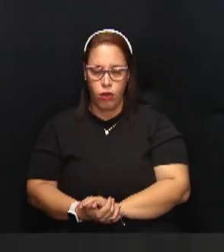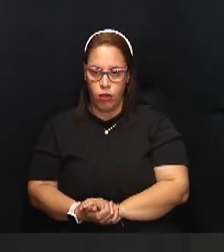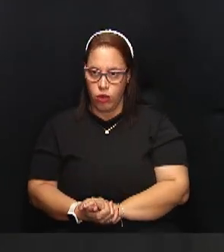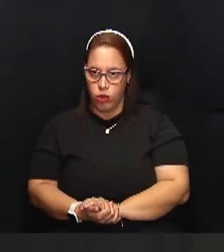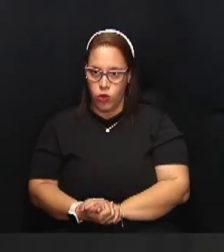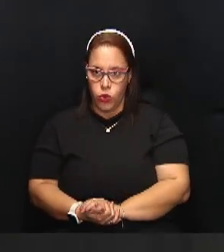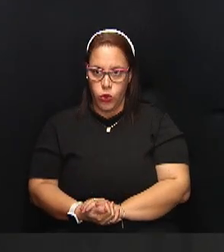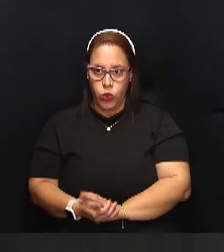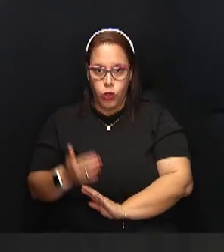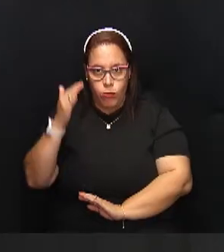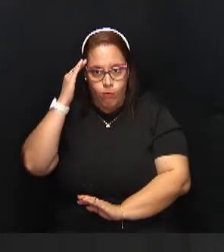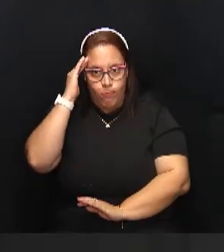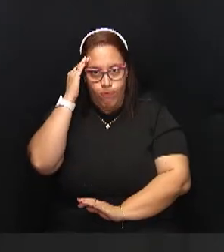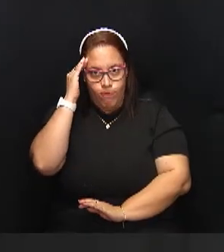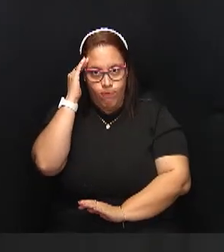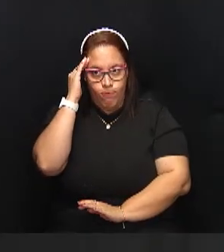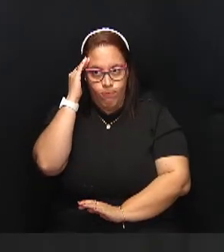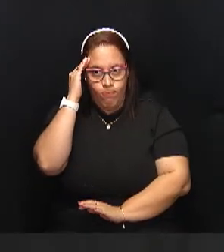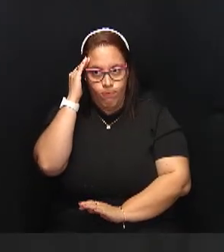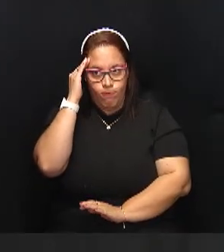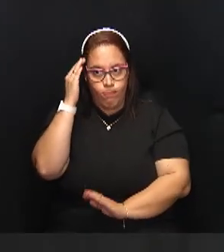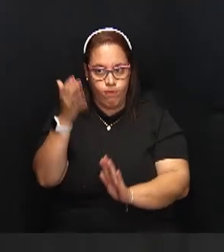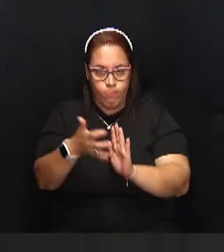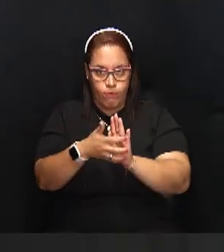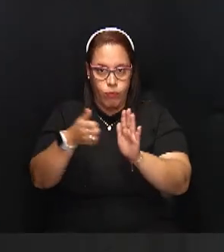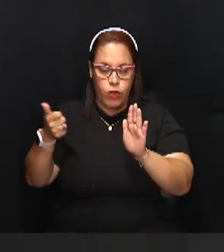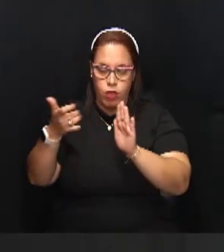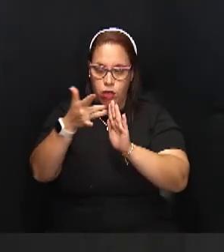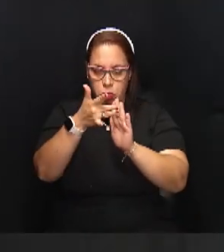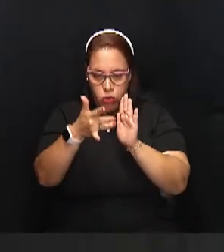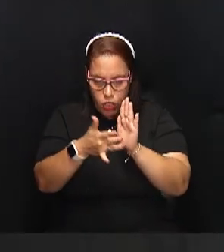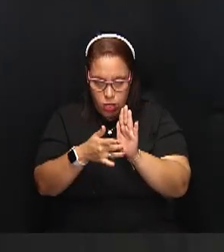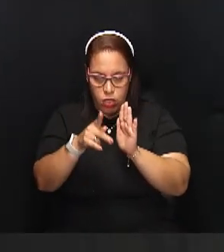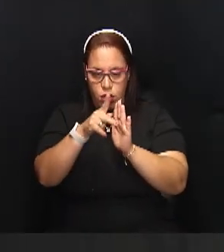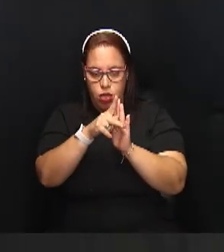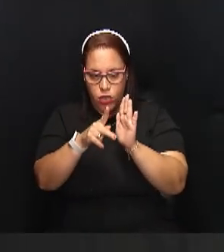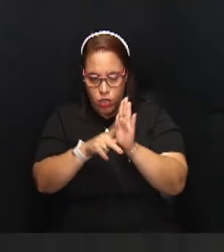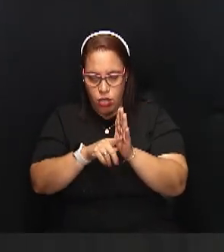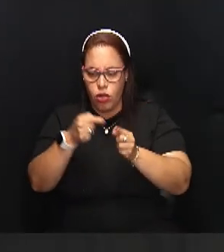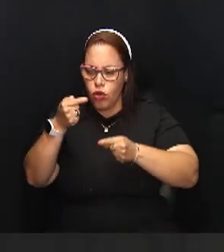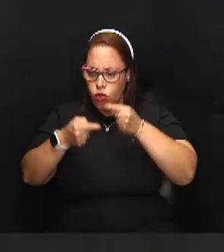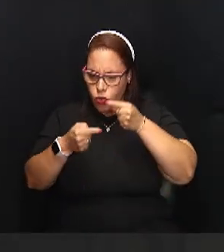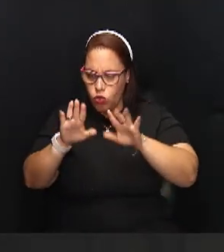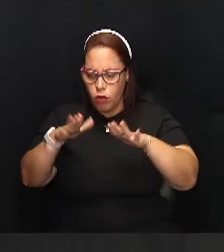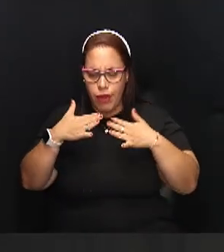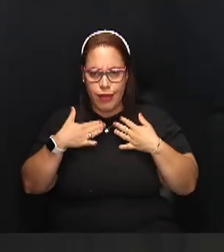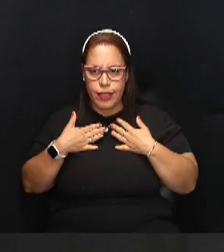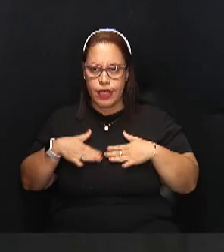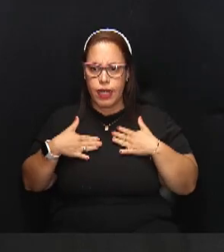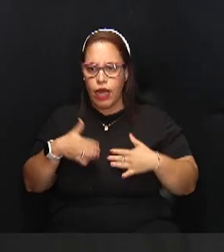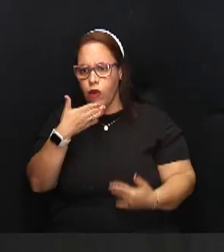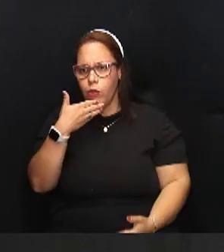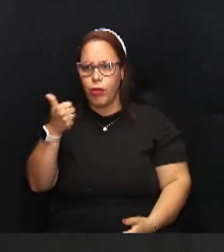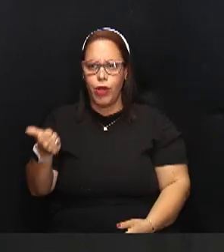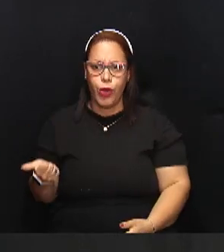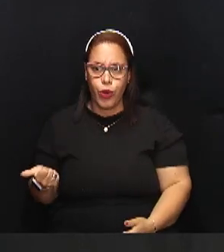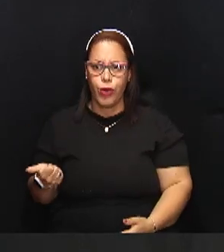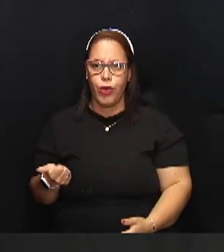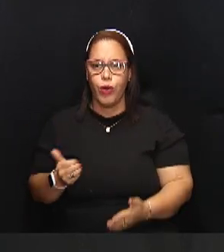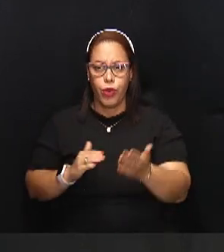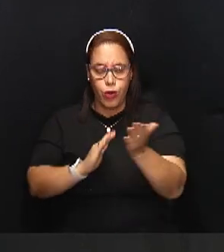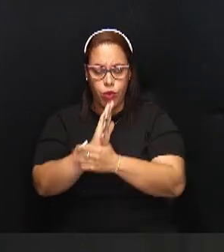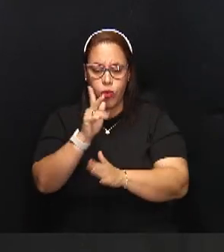alguns entendimentos, muitas vezes de tirar projeto de pauta para que pudesse discutir, né, a melhor forma de aprovar